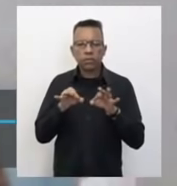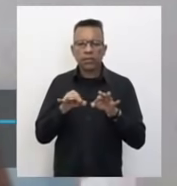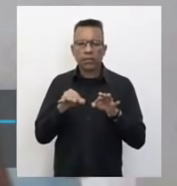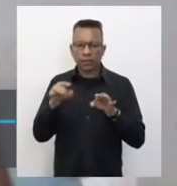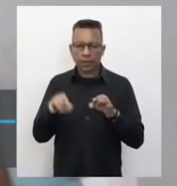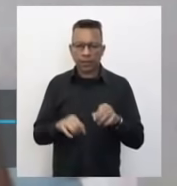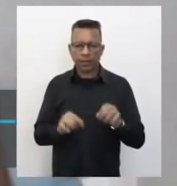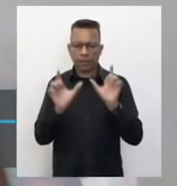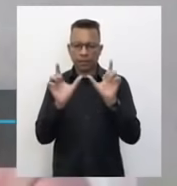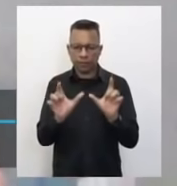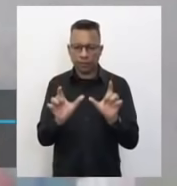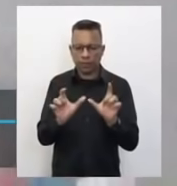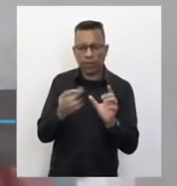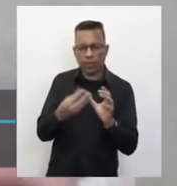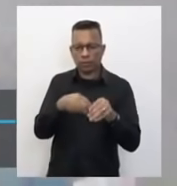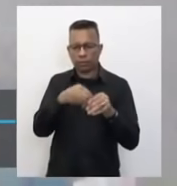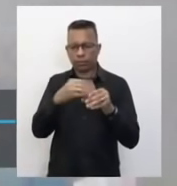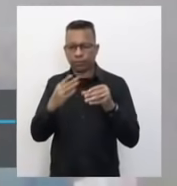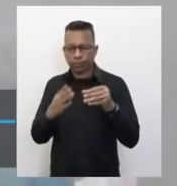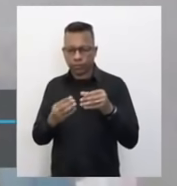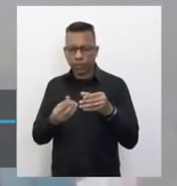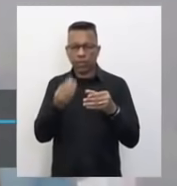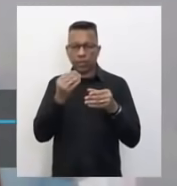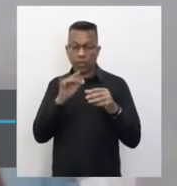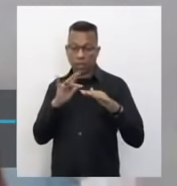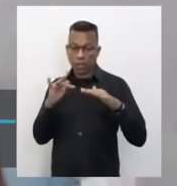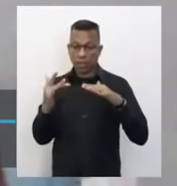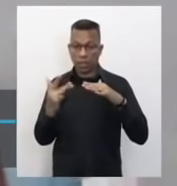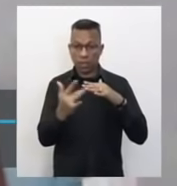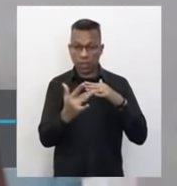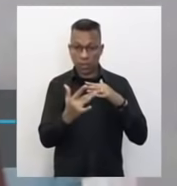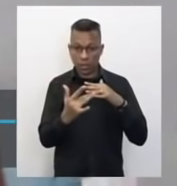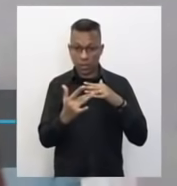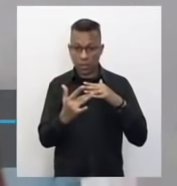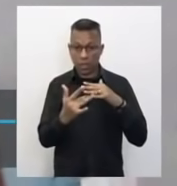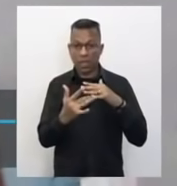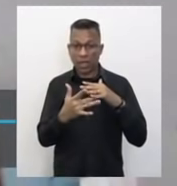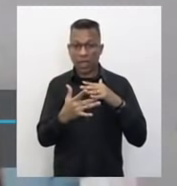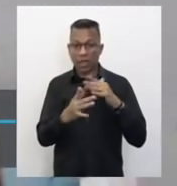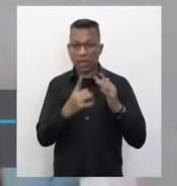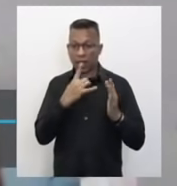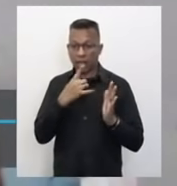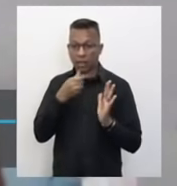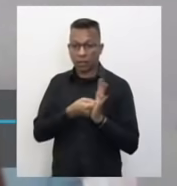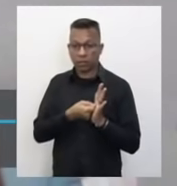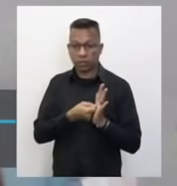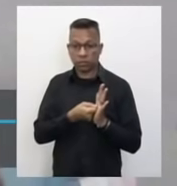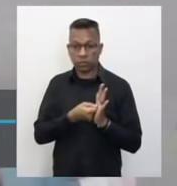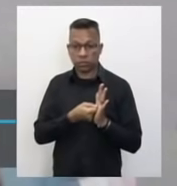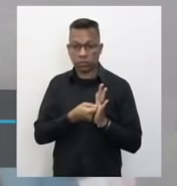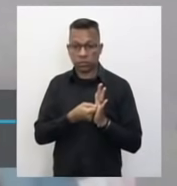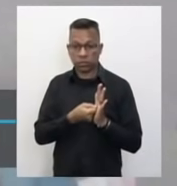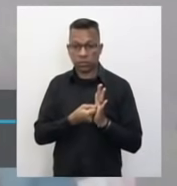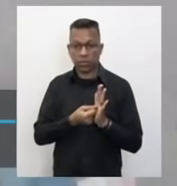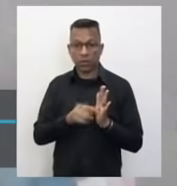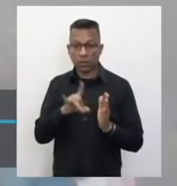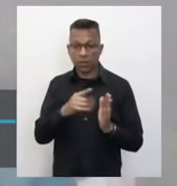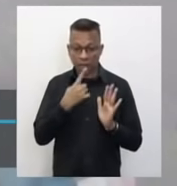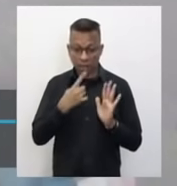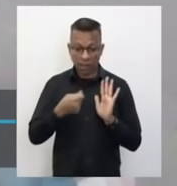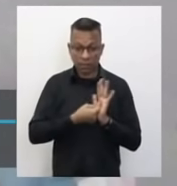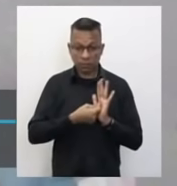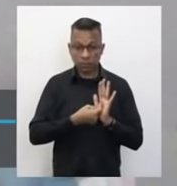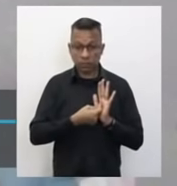aquele conteúdo, entrei na rede social e denunciei aquele conteúdo. Quando você